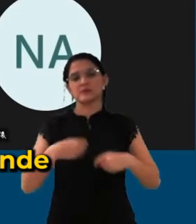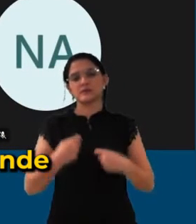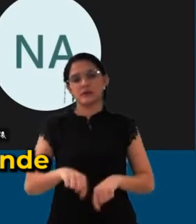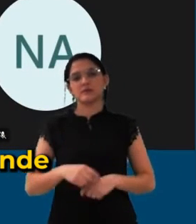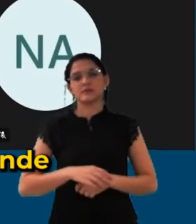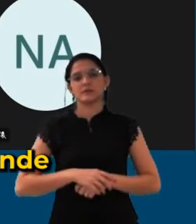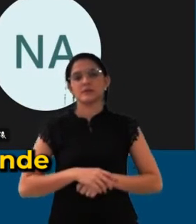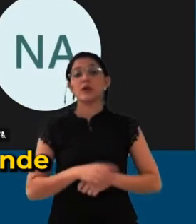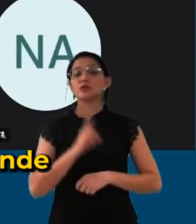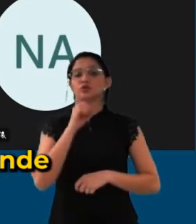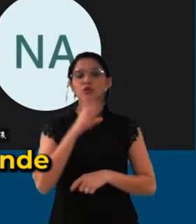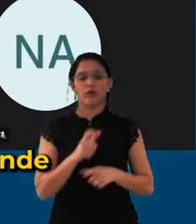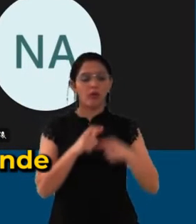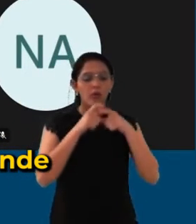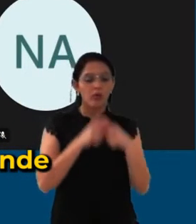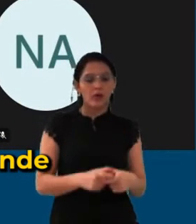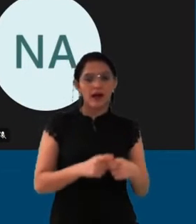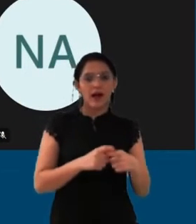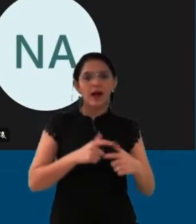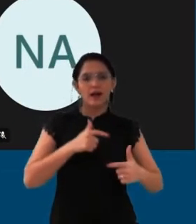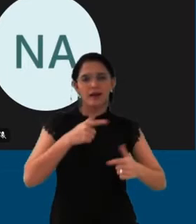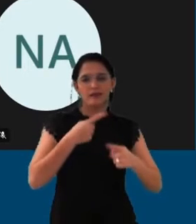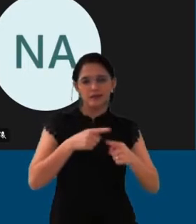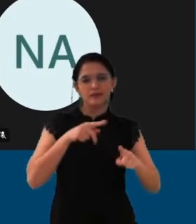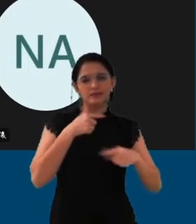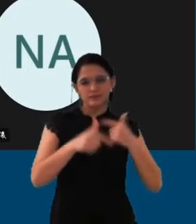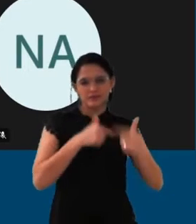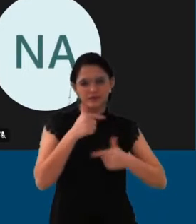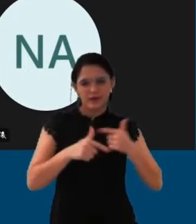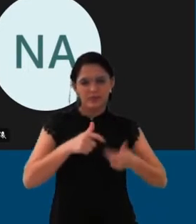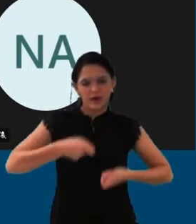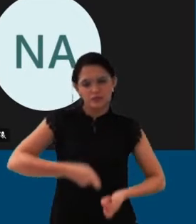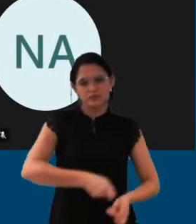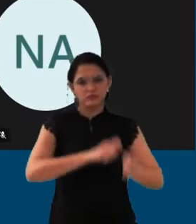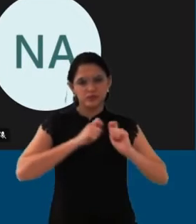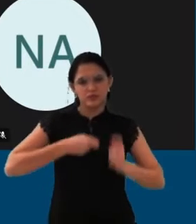licenciada, né? E não só a área onde ocorreu a cava. Só que aí a